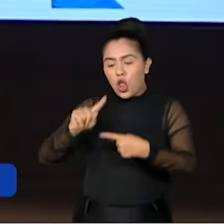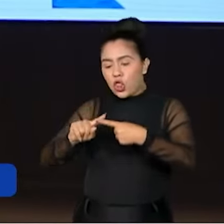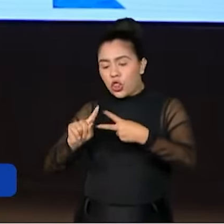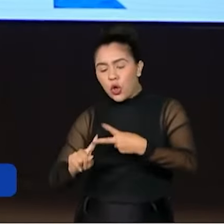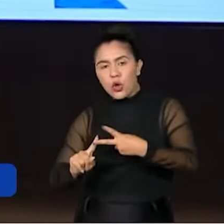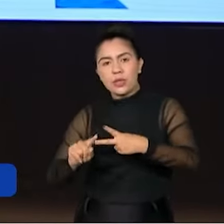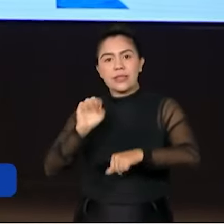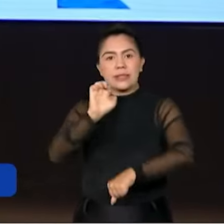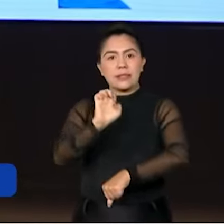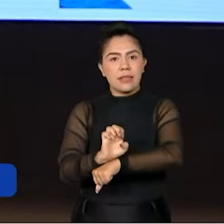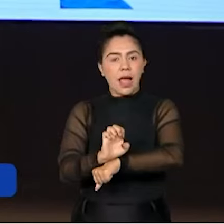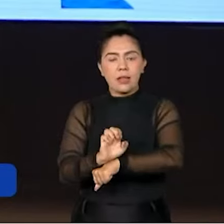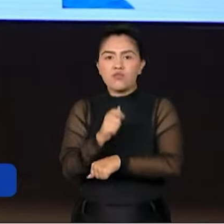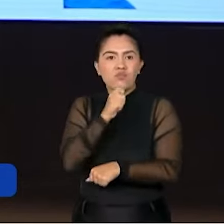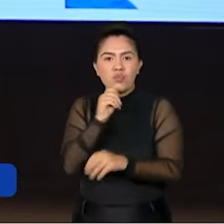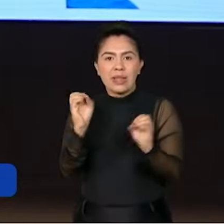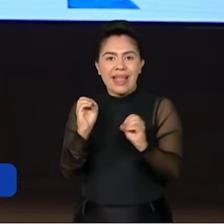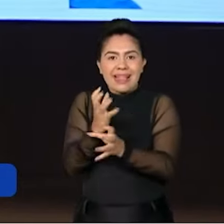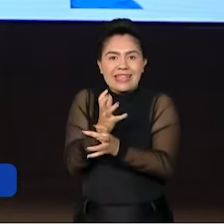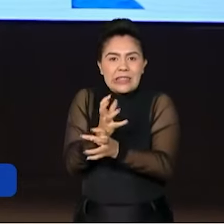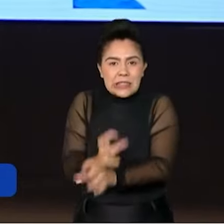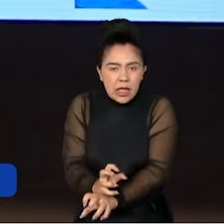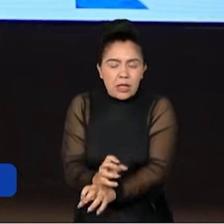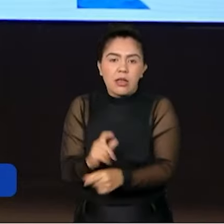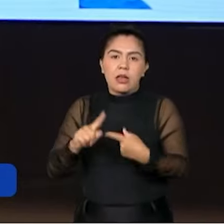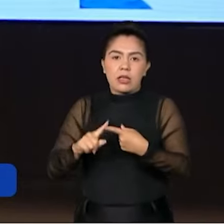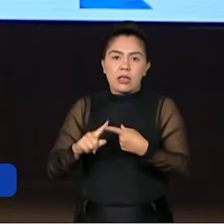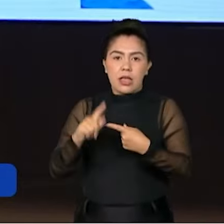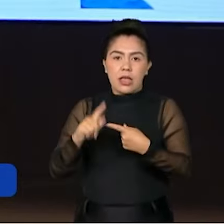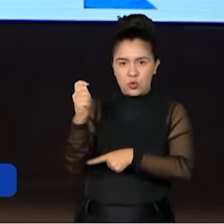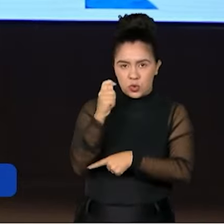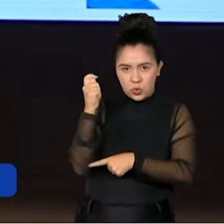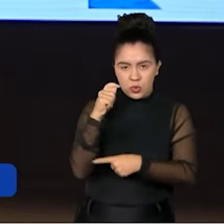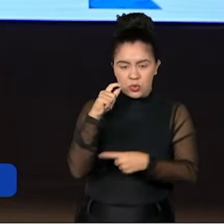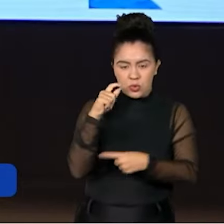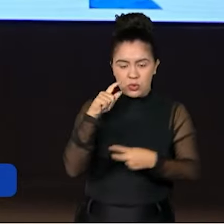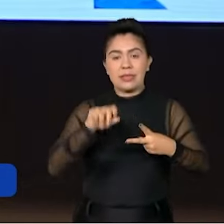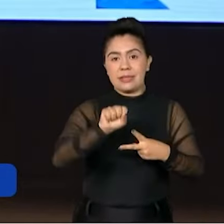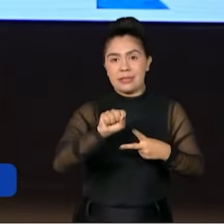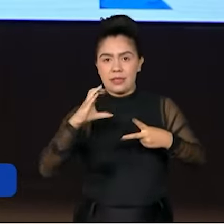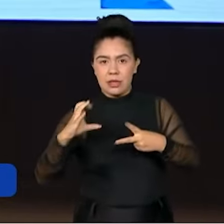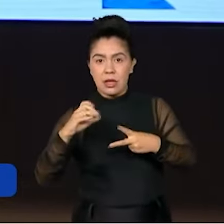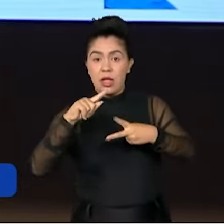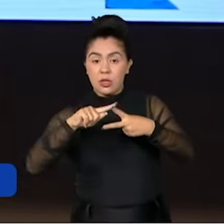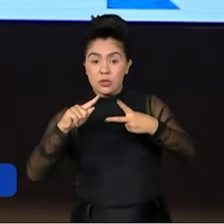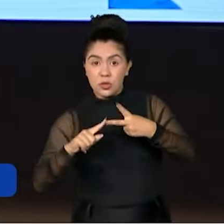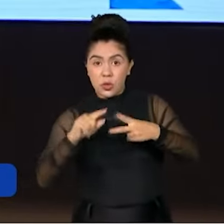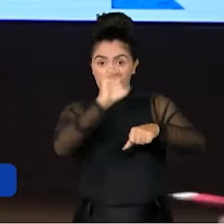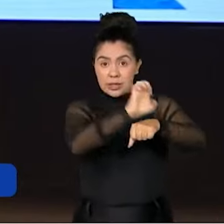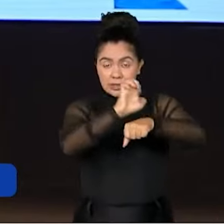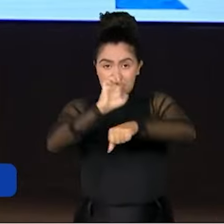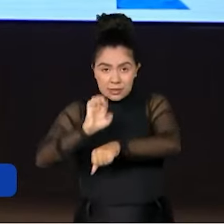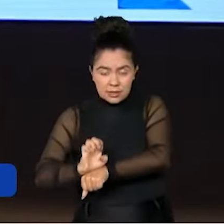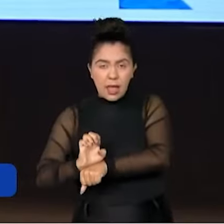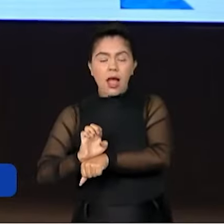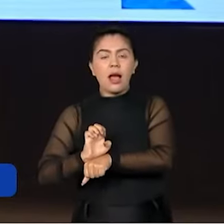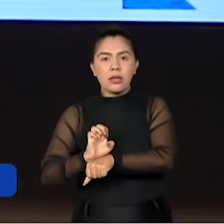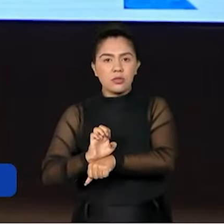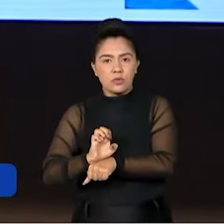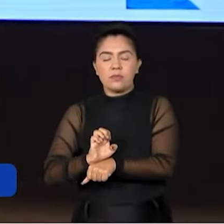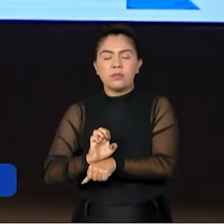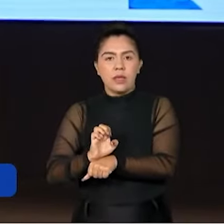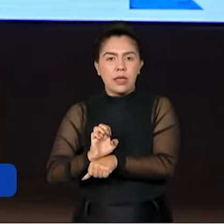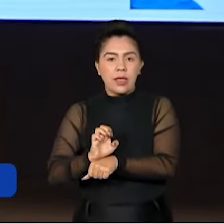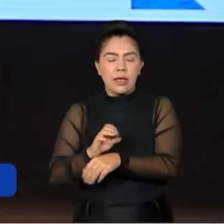em situação de seca, que é o Rio Grande do Sul e Santa Catarina. Então esses incêndios, fazendo essa química